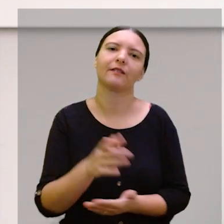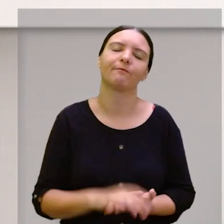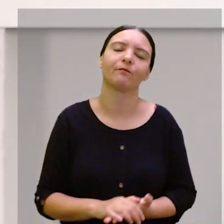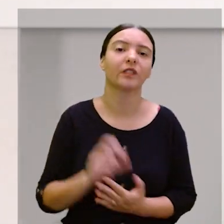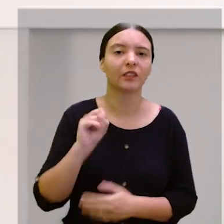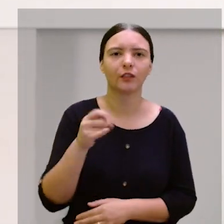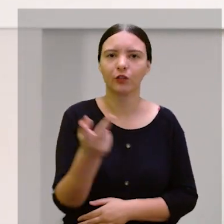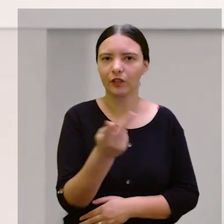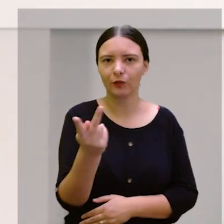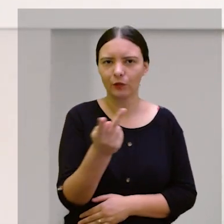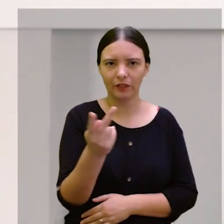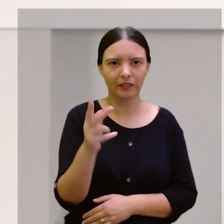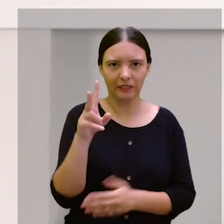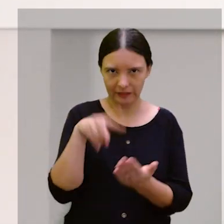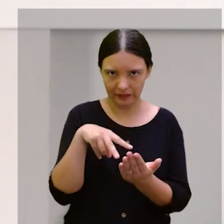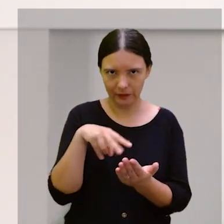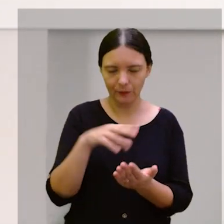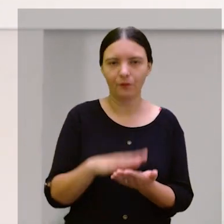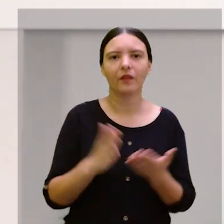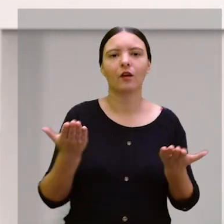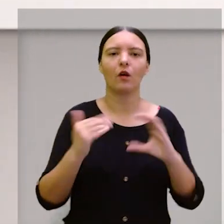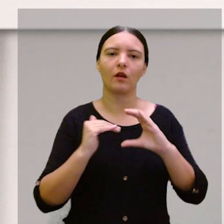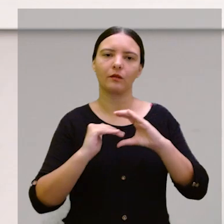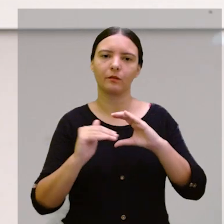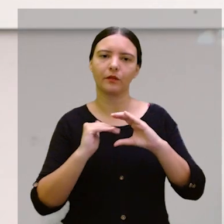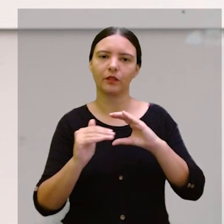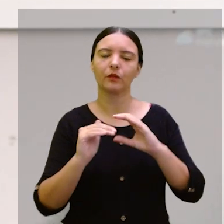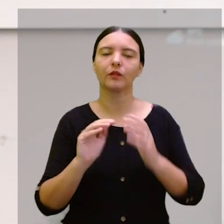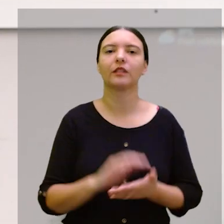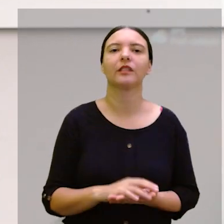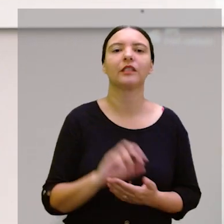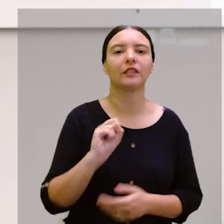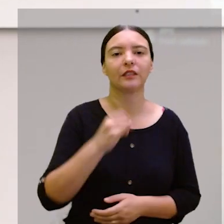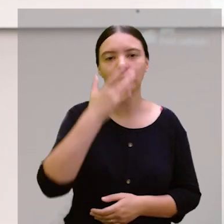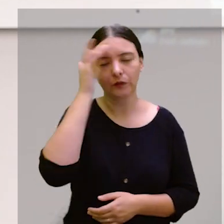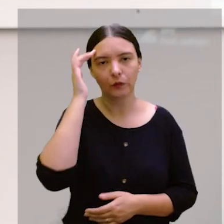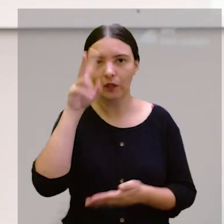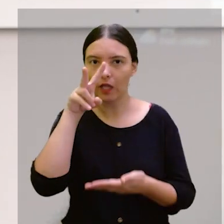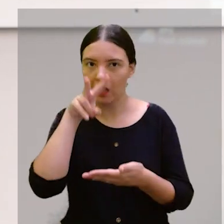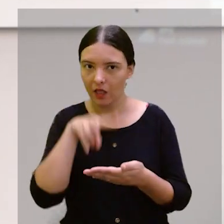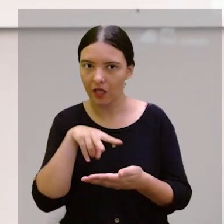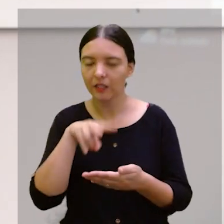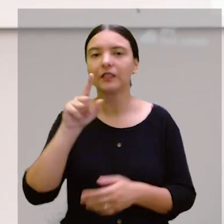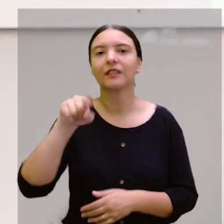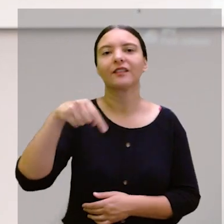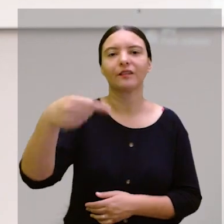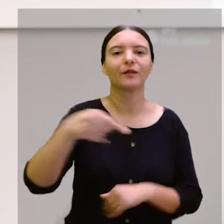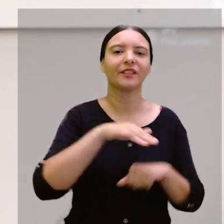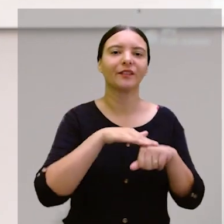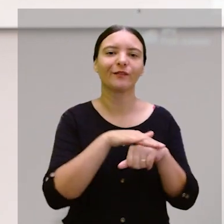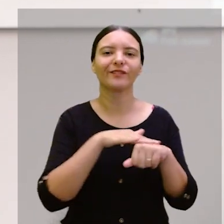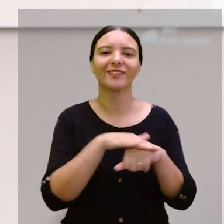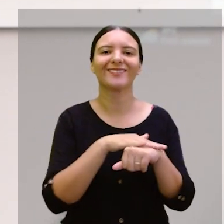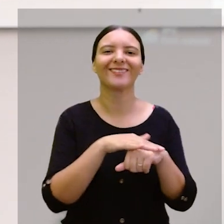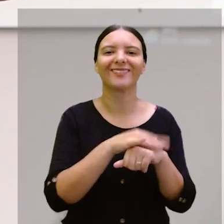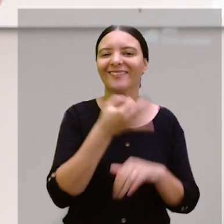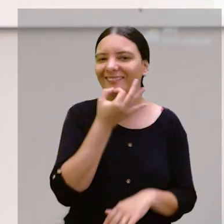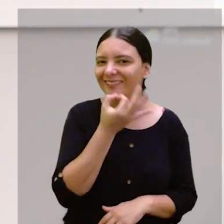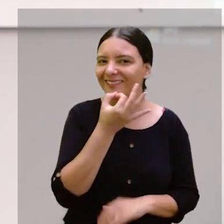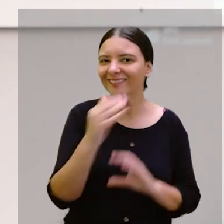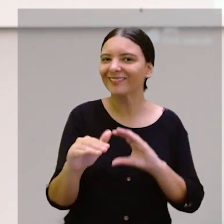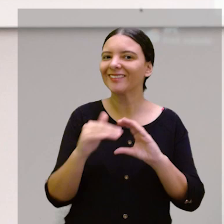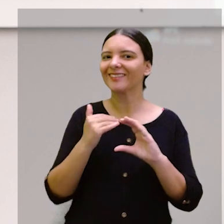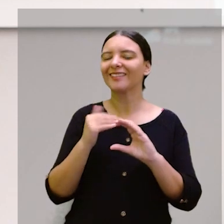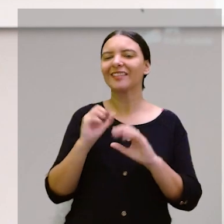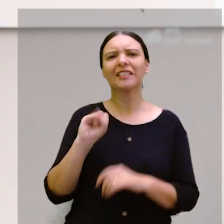dois leram, eu vou deixar meu e-mail. Se alguém aqui lê Dom Casmurro depois da nossa conversa, me manda a sua opinião. Se